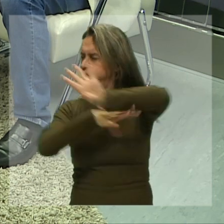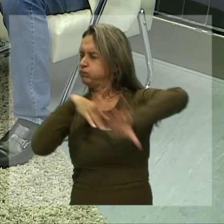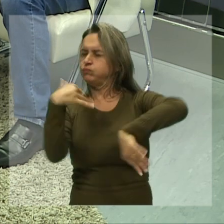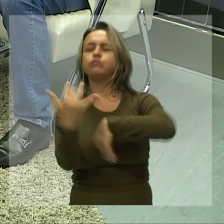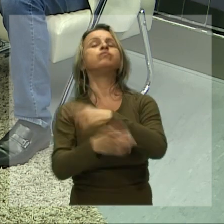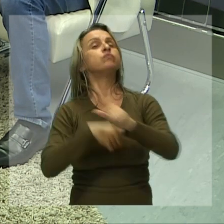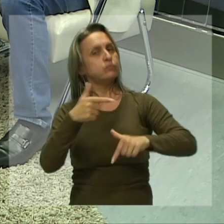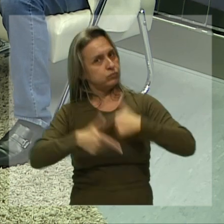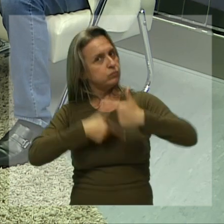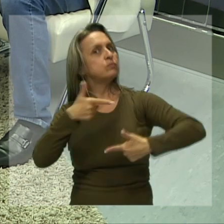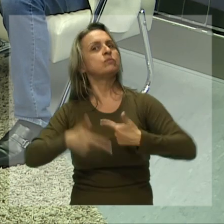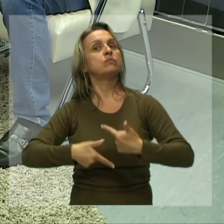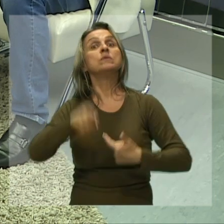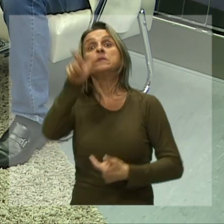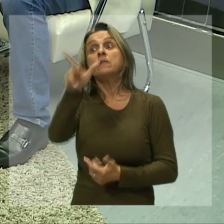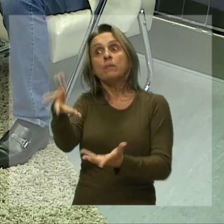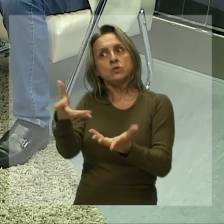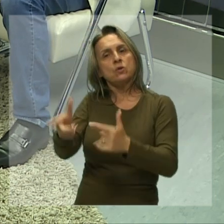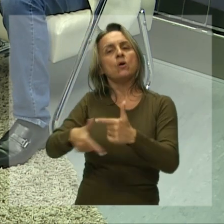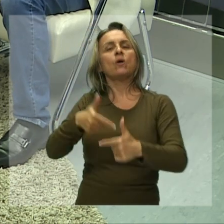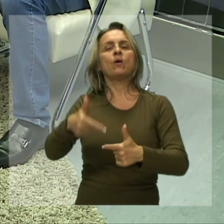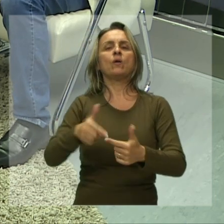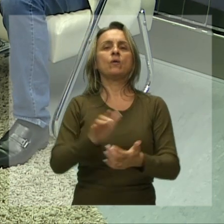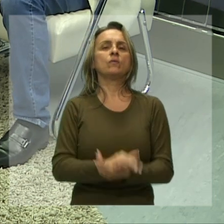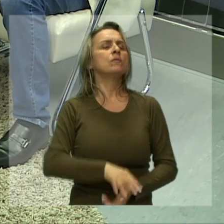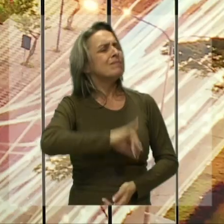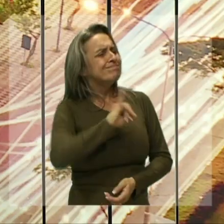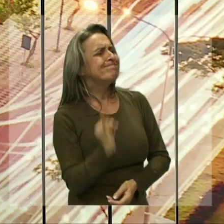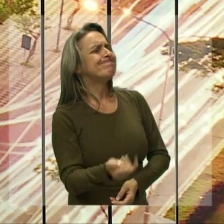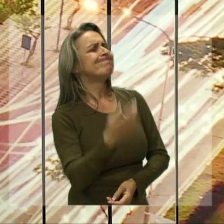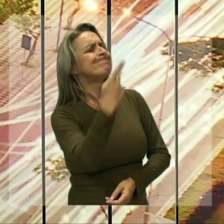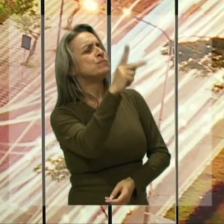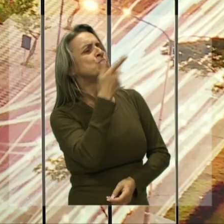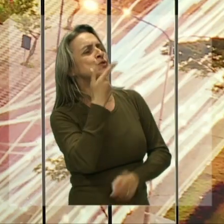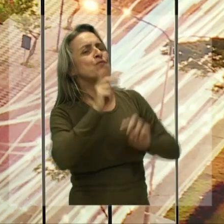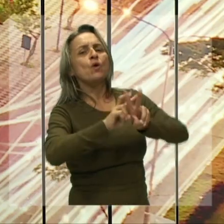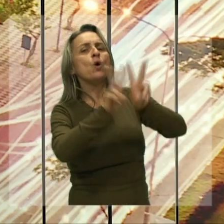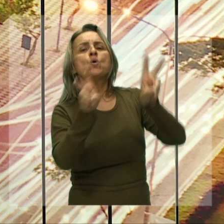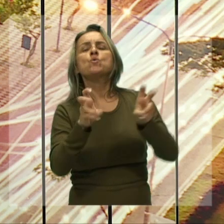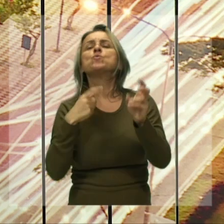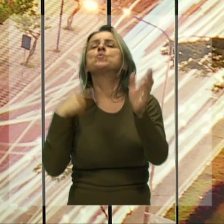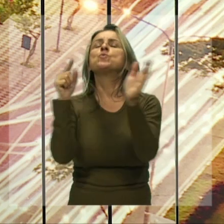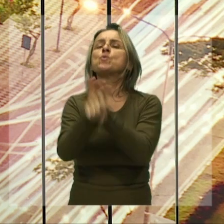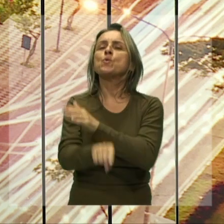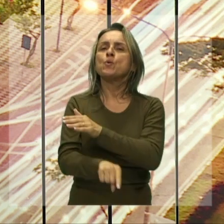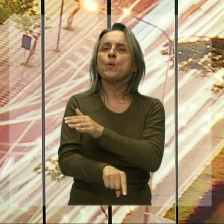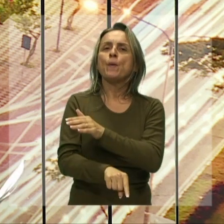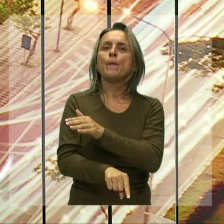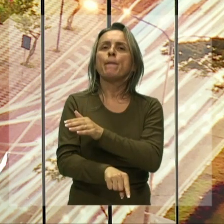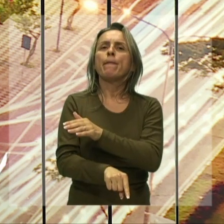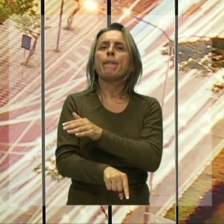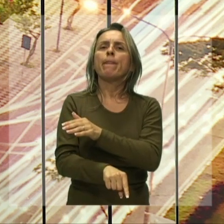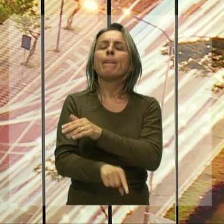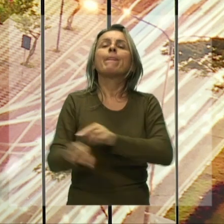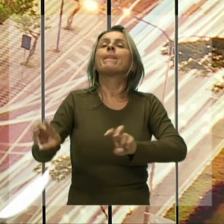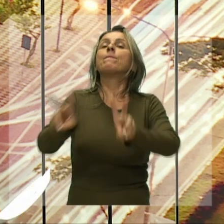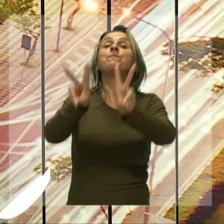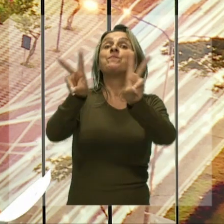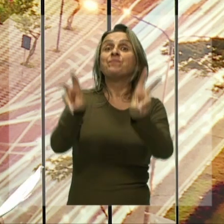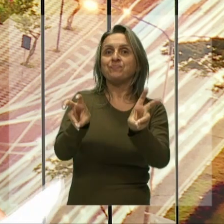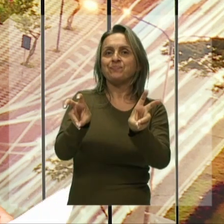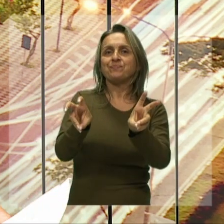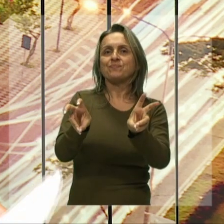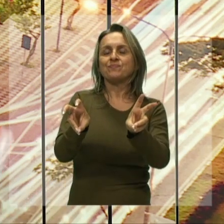bastante trabalho para quem quer trabalhar. Vereador, aproveitar que o senhor tocou nesse assunto, pergunto para o senhor desse tema que